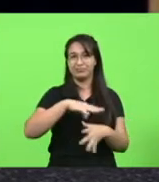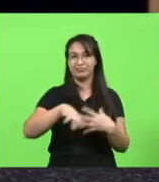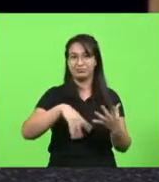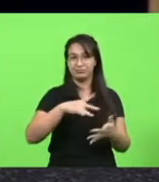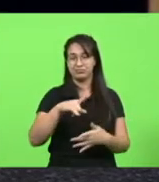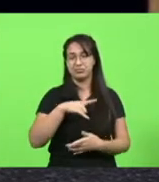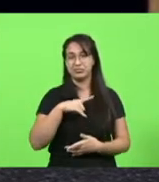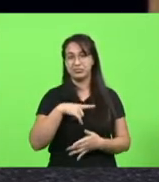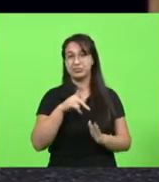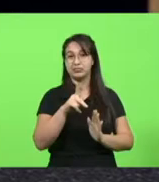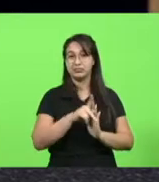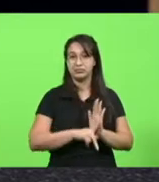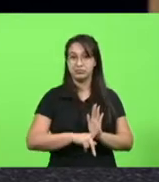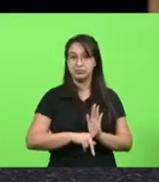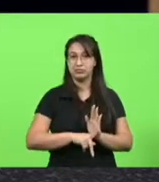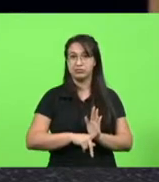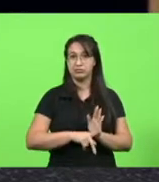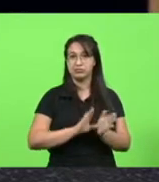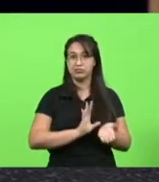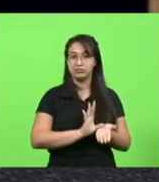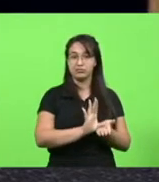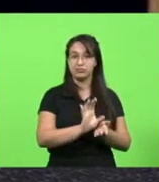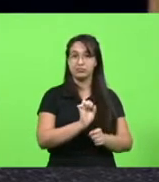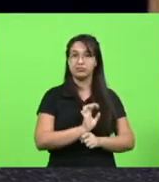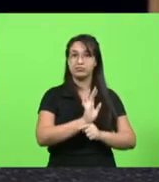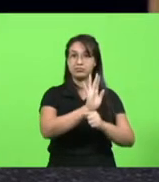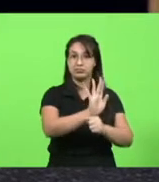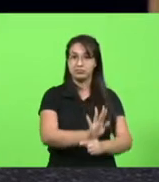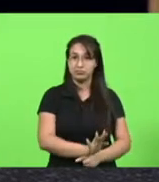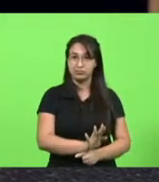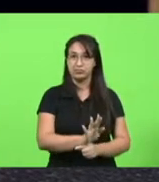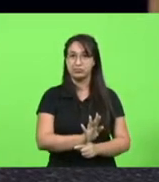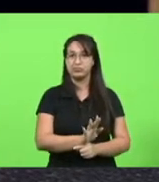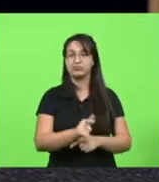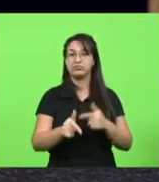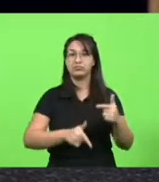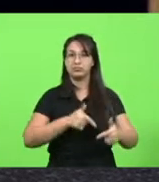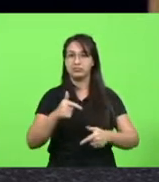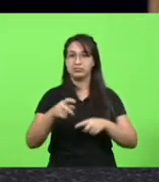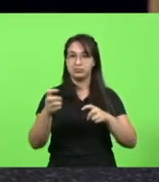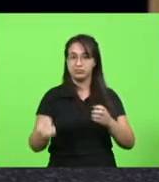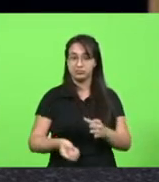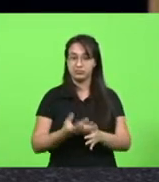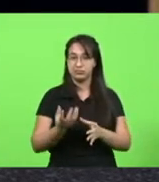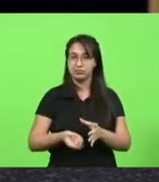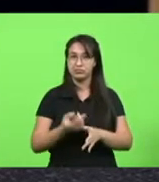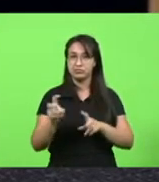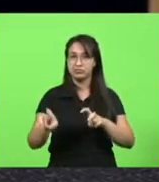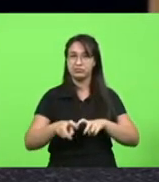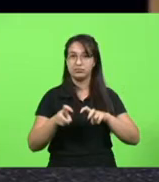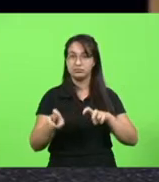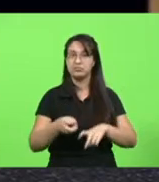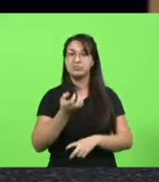Esse projeto ele destina a apoiar as atividades produtivas de alimentos